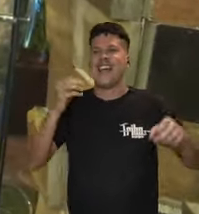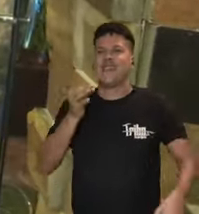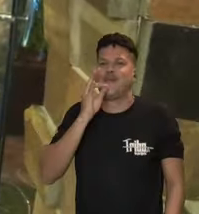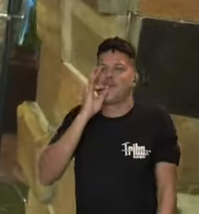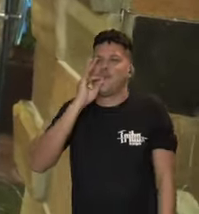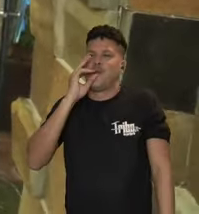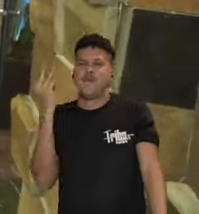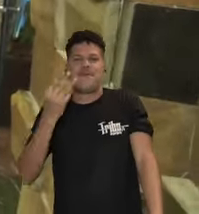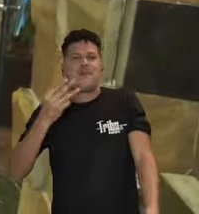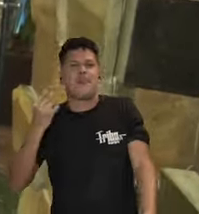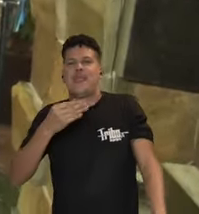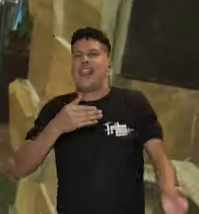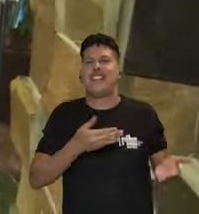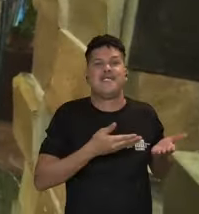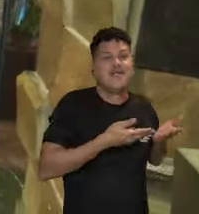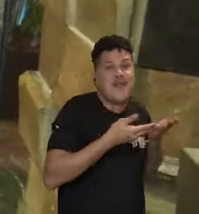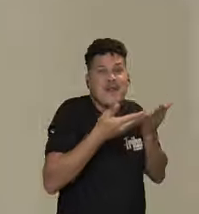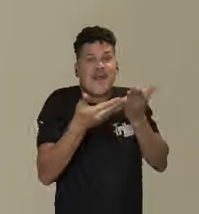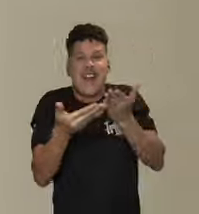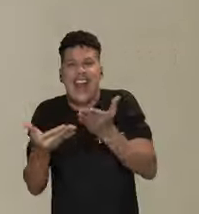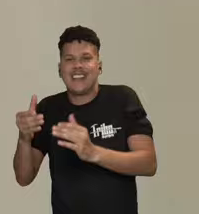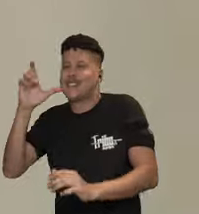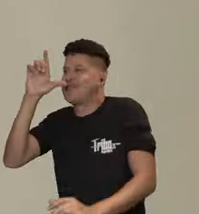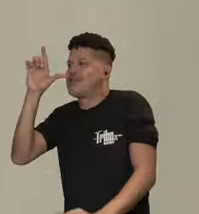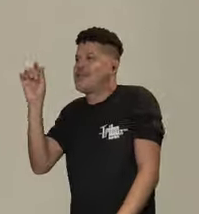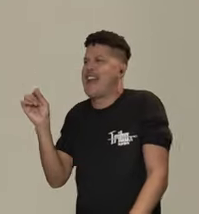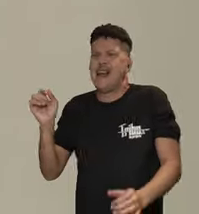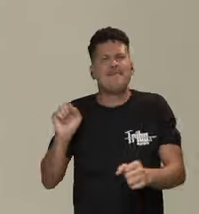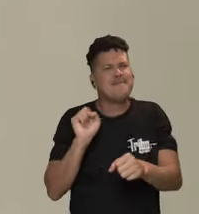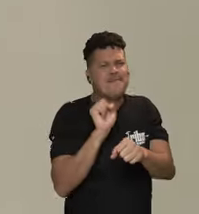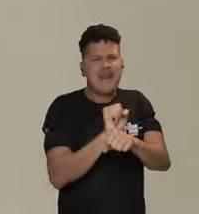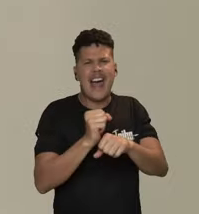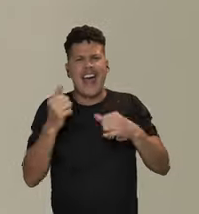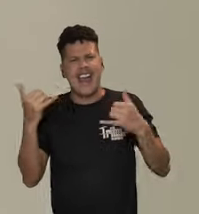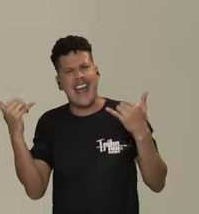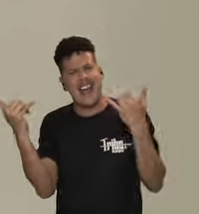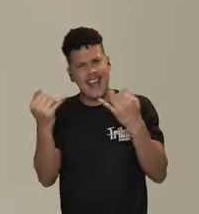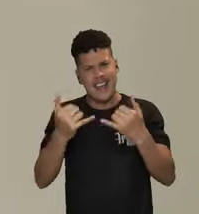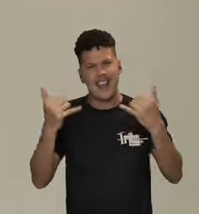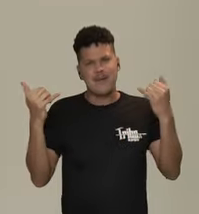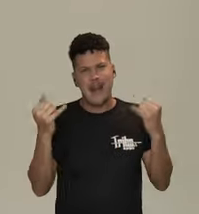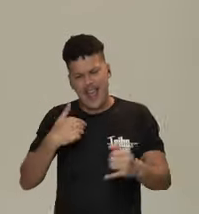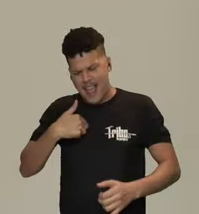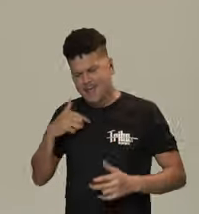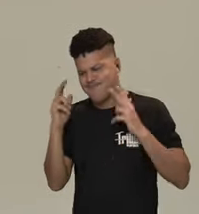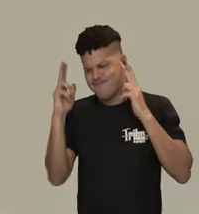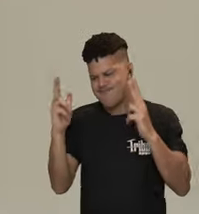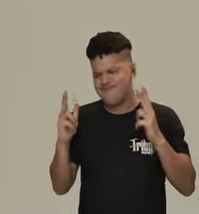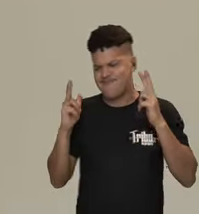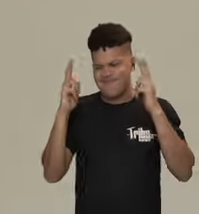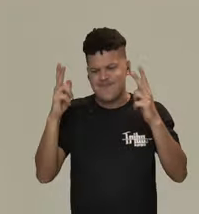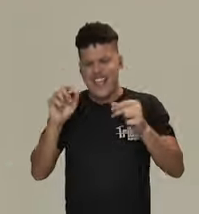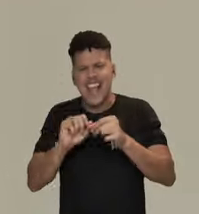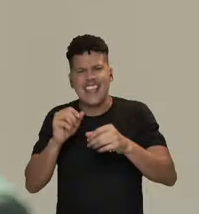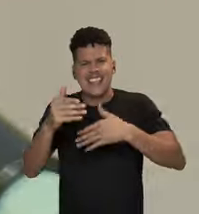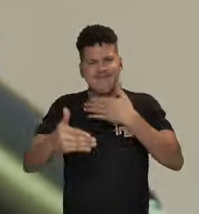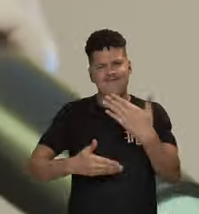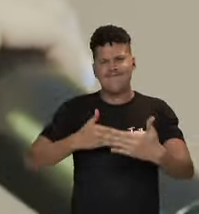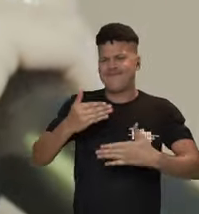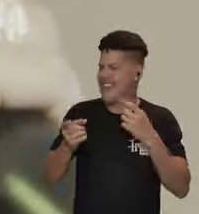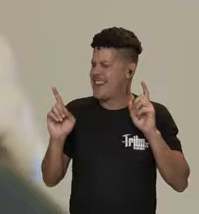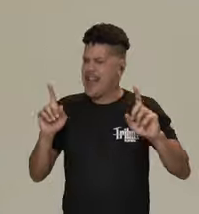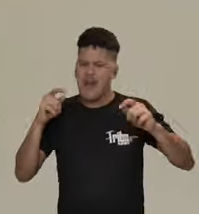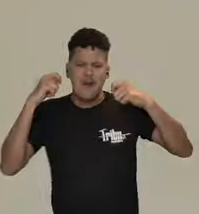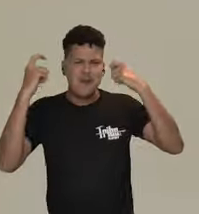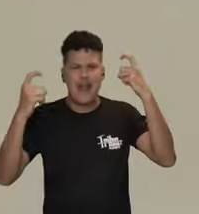lua. Baixa as armas, neguinho, enxerga essa zona. Eu tô aqui é pra esse frevo virar uma zona. Não se